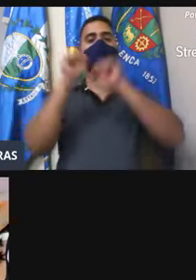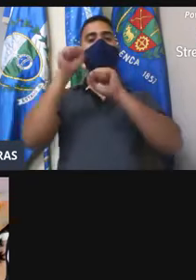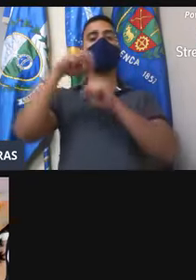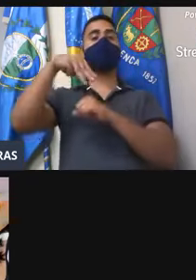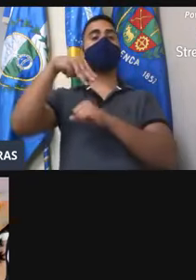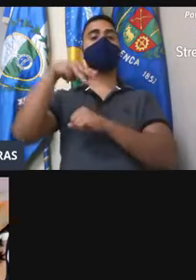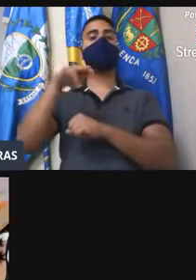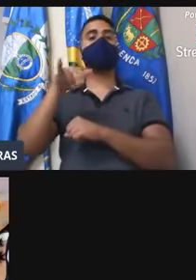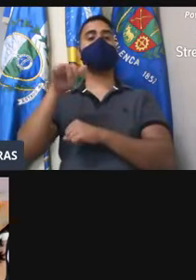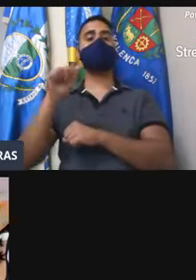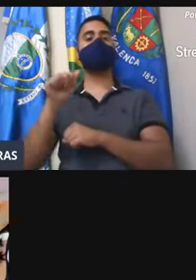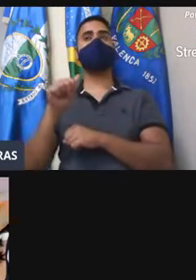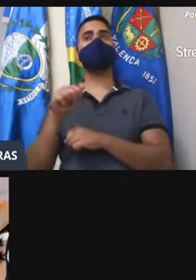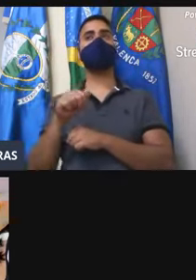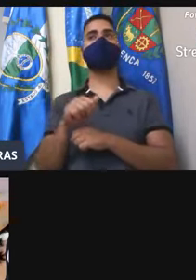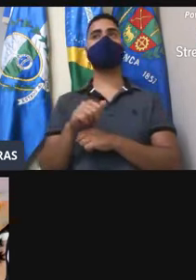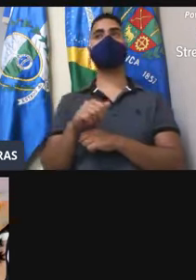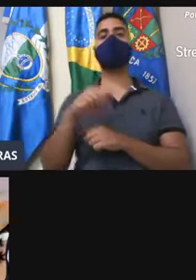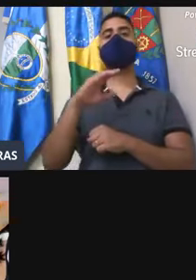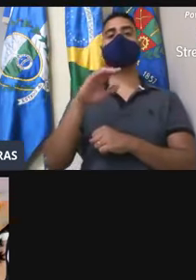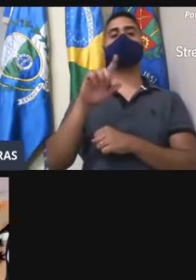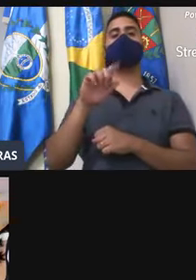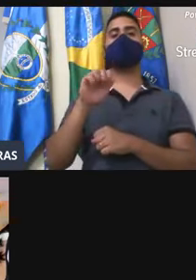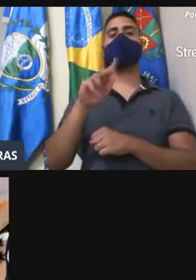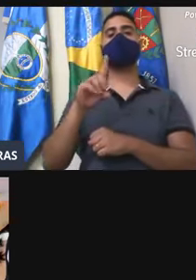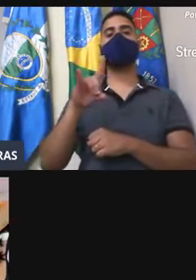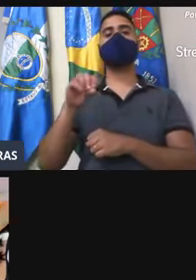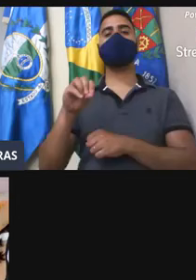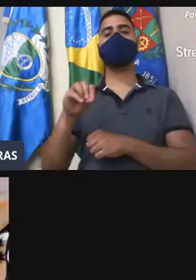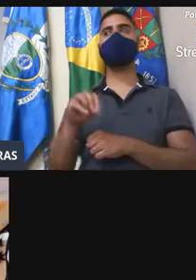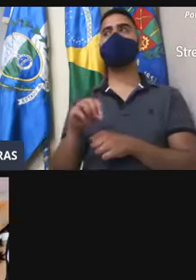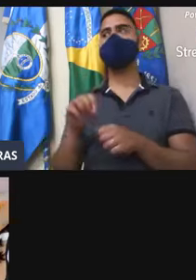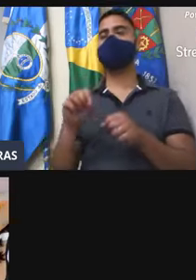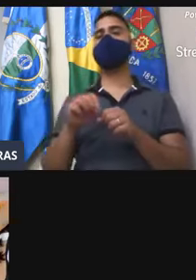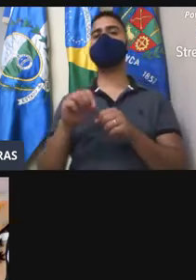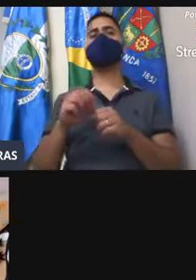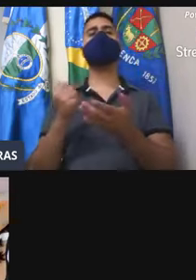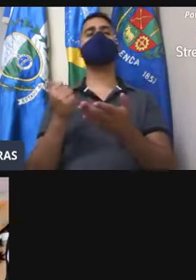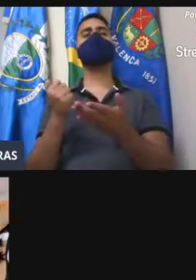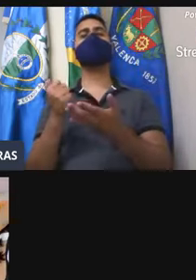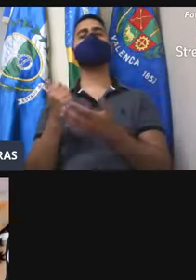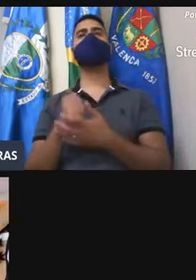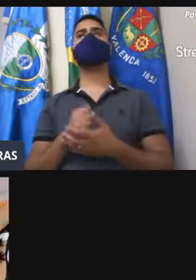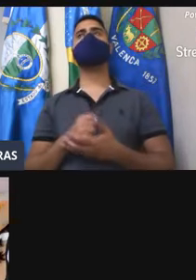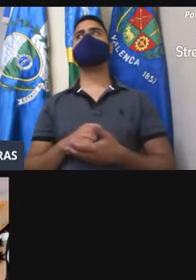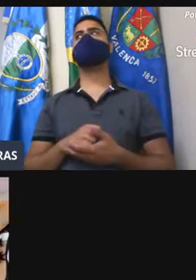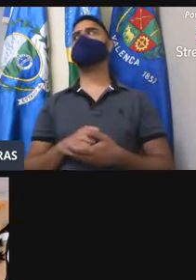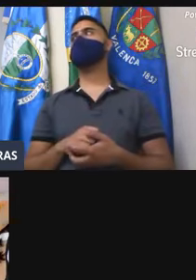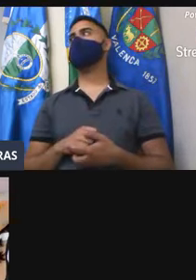Maia, que é o Cláudio, Maia Detetização, onde ele fez o aterro sanitário dele,